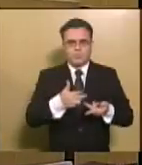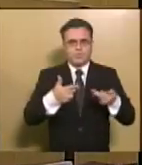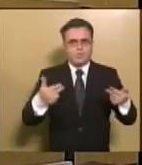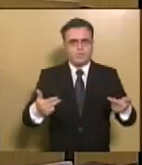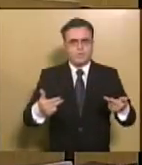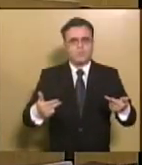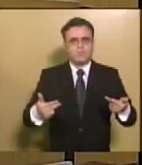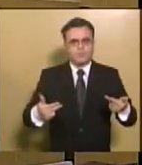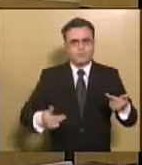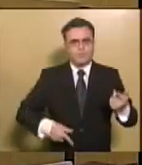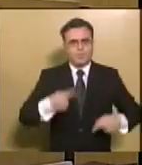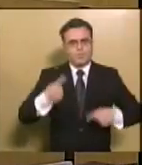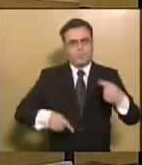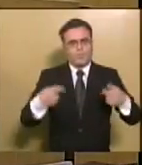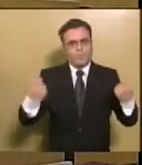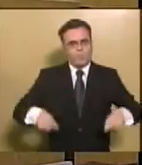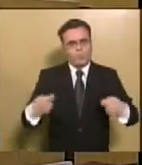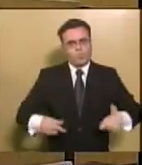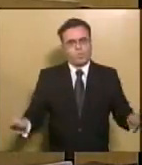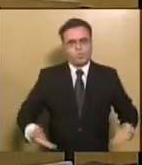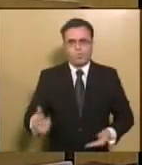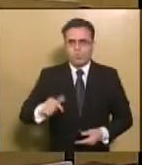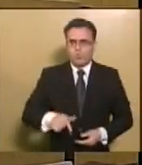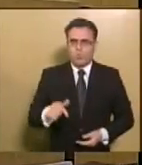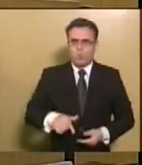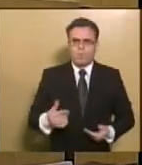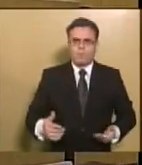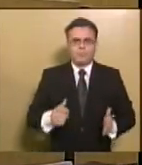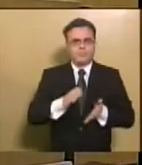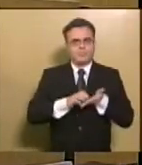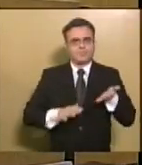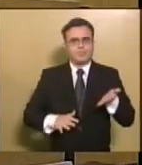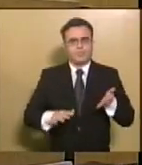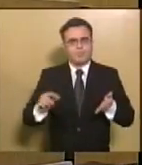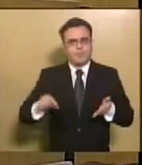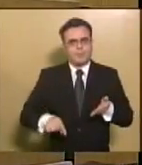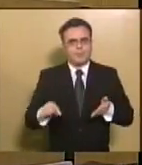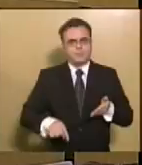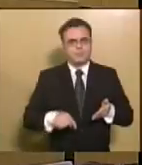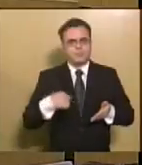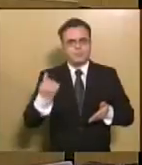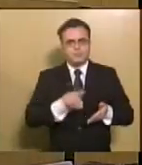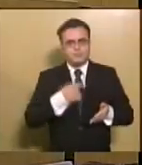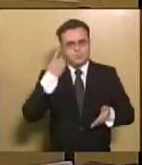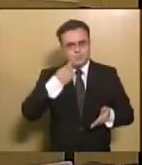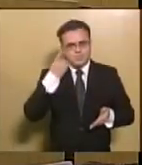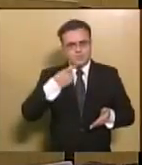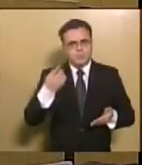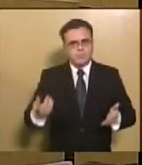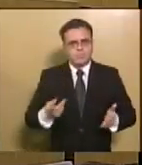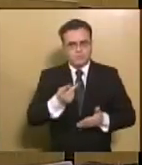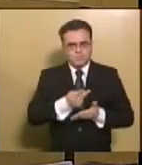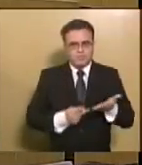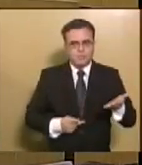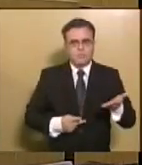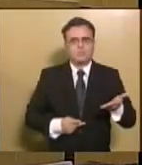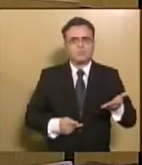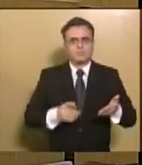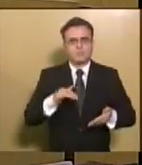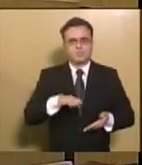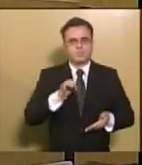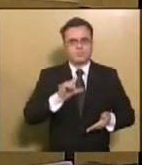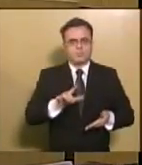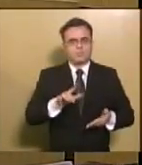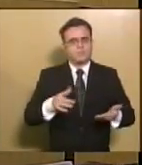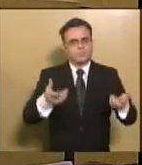que pautar esse segundo semestre. As nossas atividades também, enquanto parlamentares. Projeto do deputado Pimentel, eu me